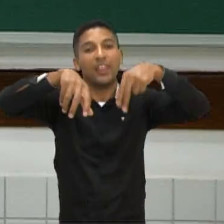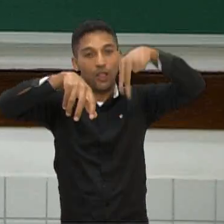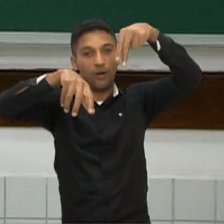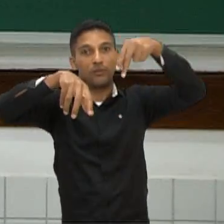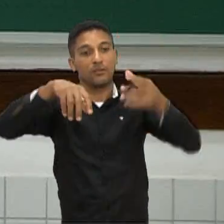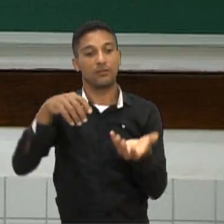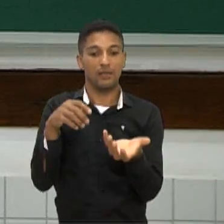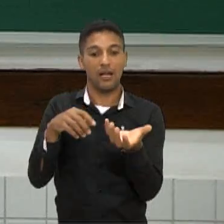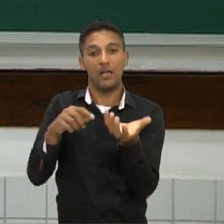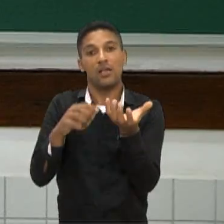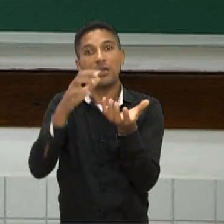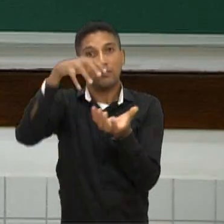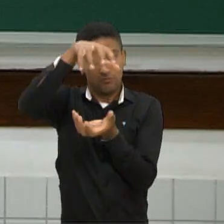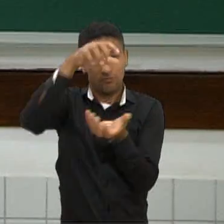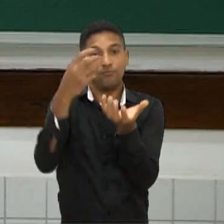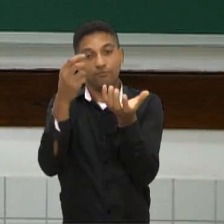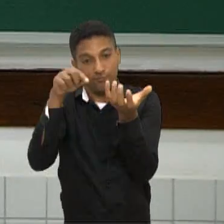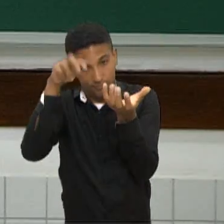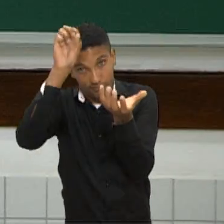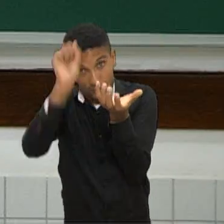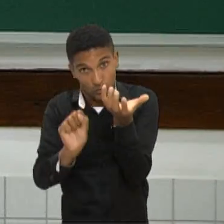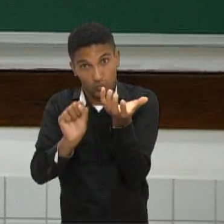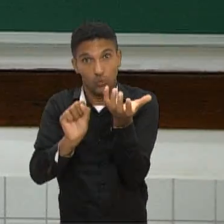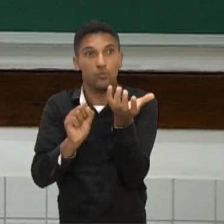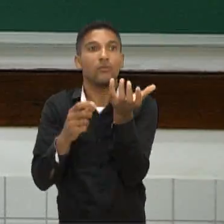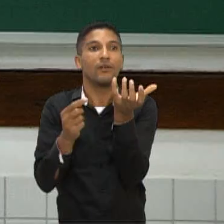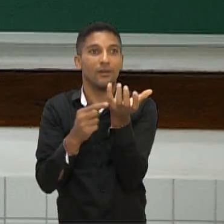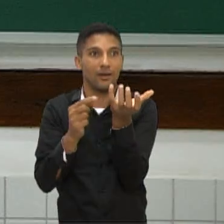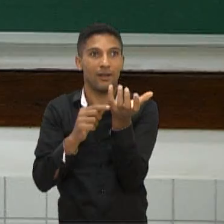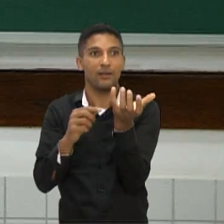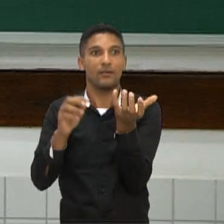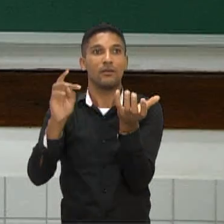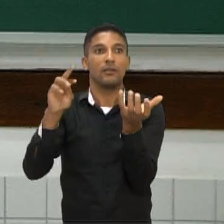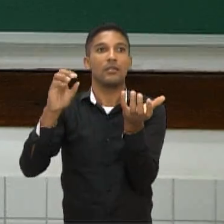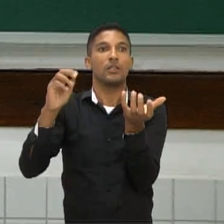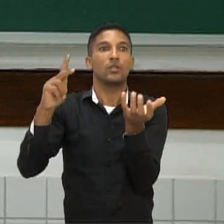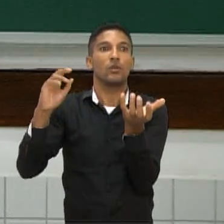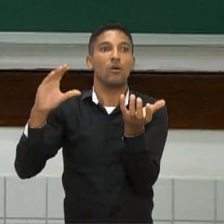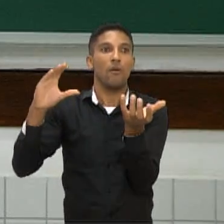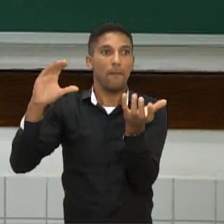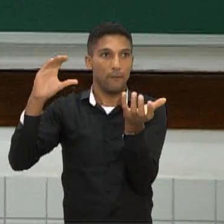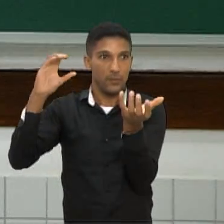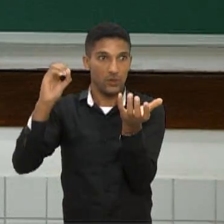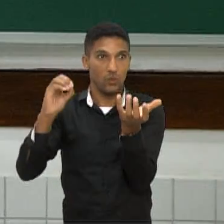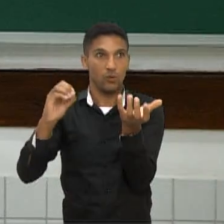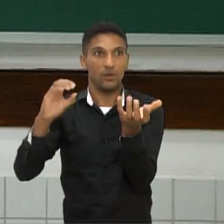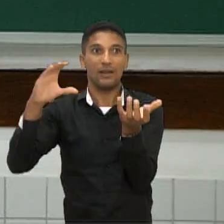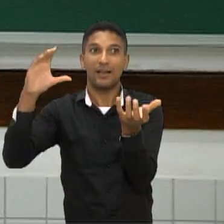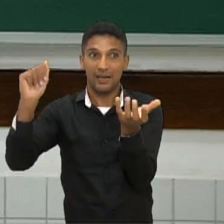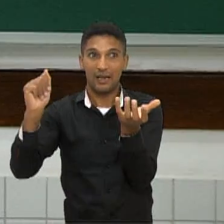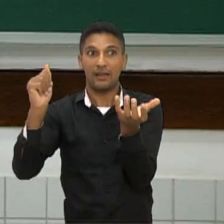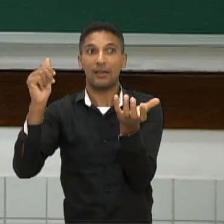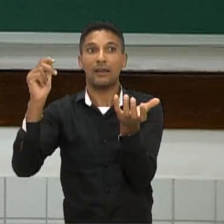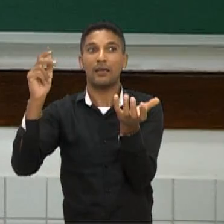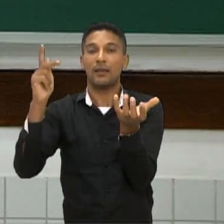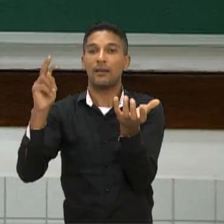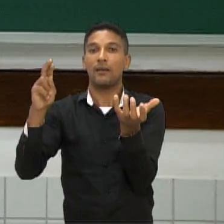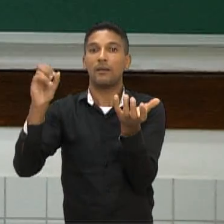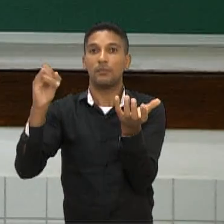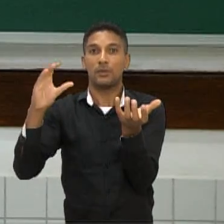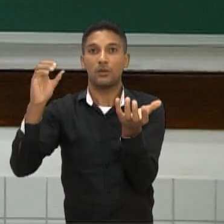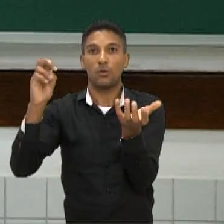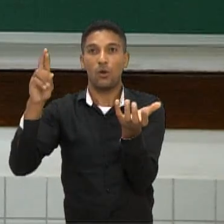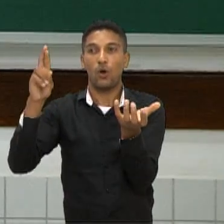do Paraná, sim, porque o Paraná está compreendido ali na linha do Trópico de Capricórnio.